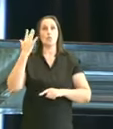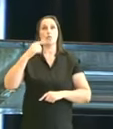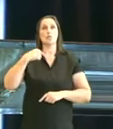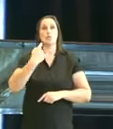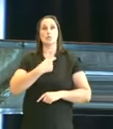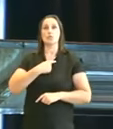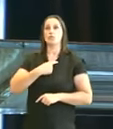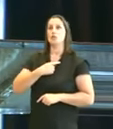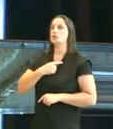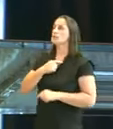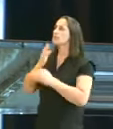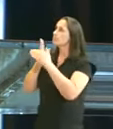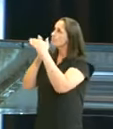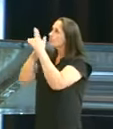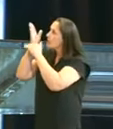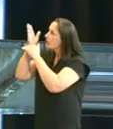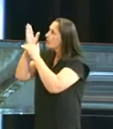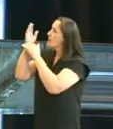milagres de Deus acontecem,